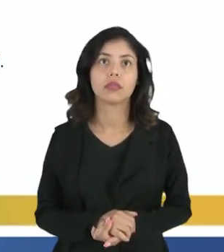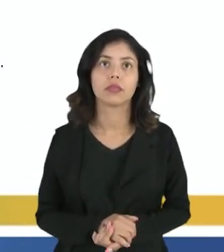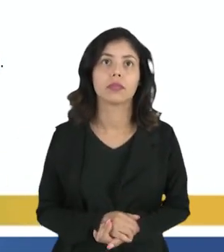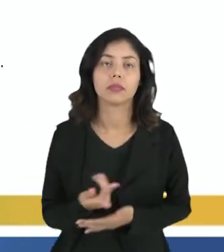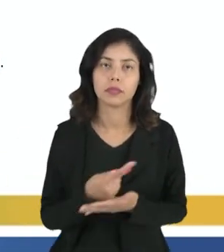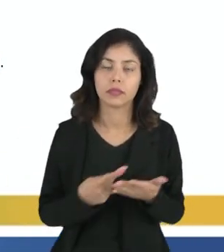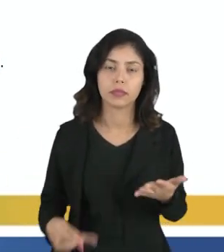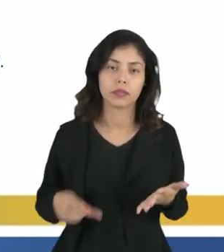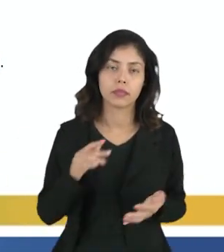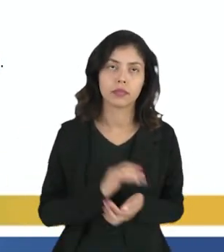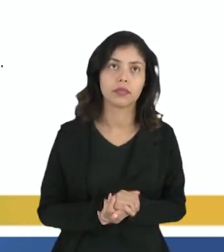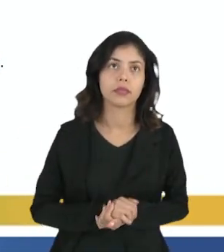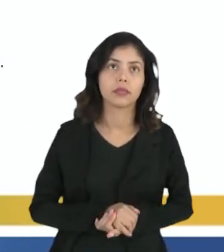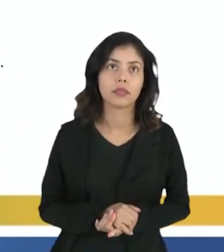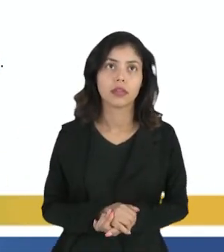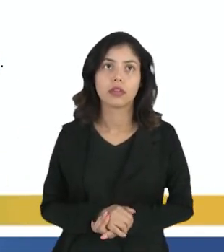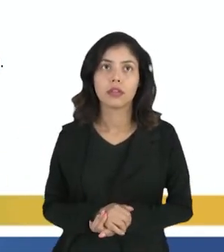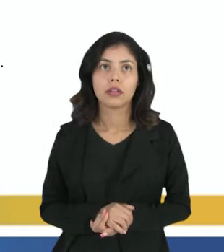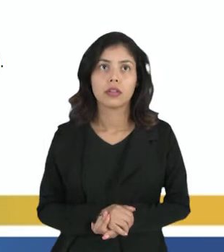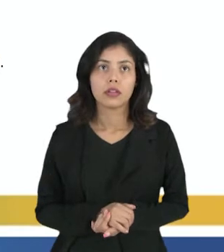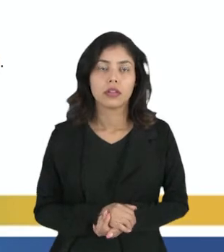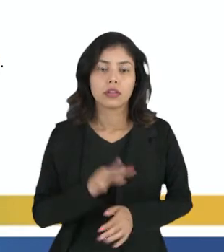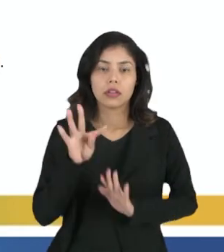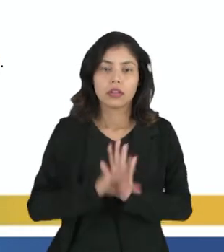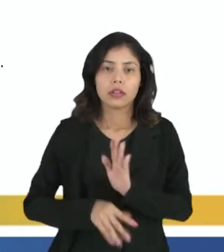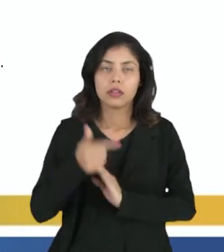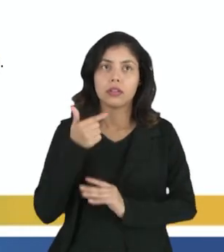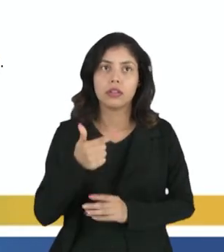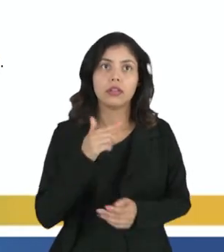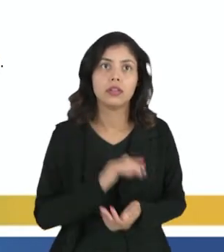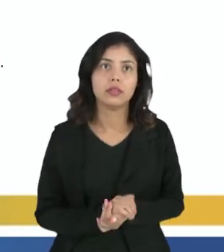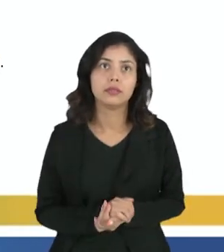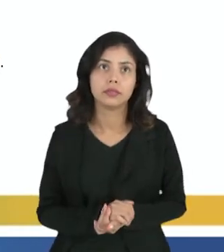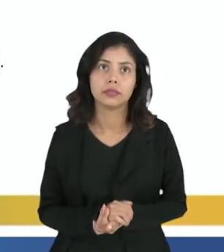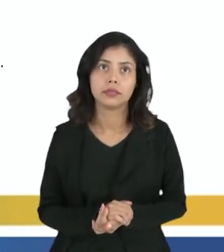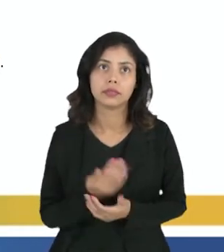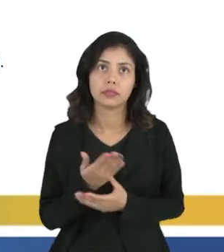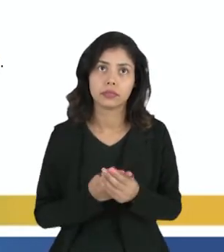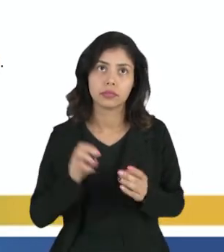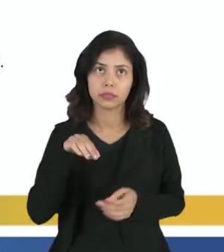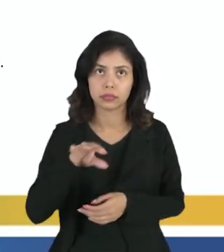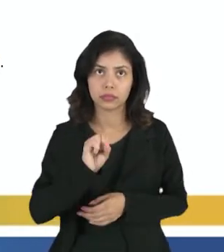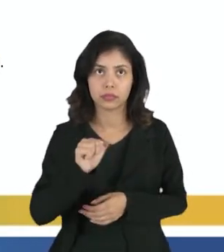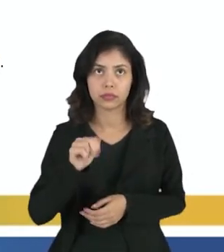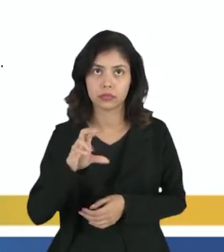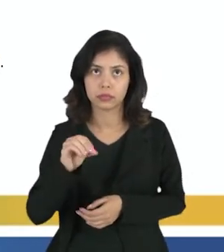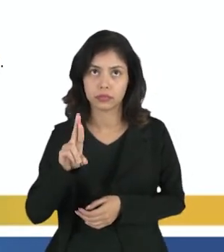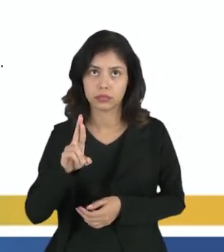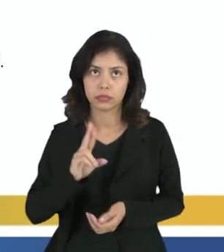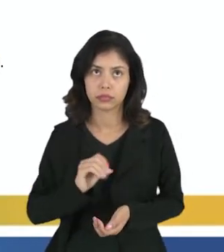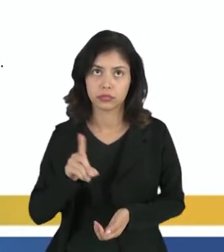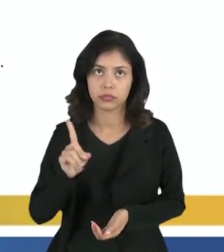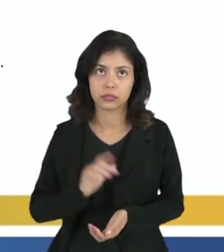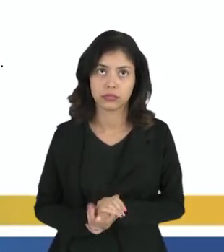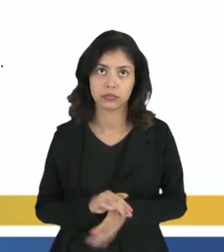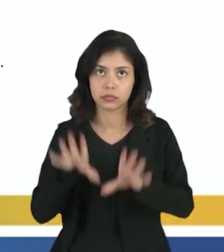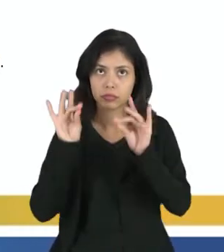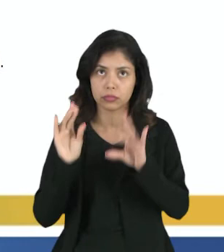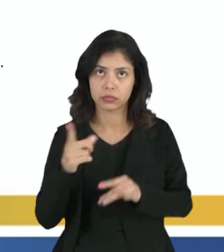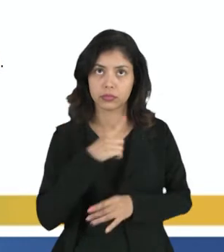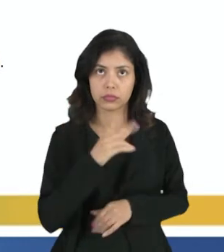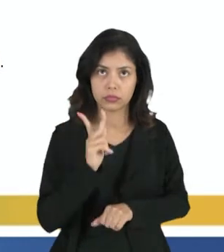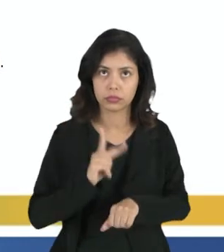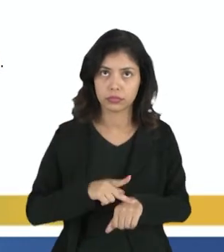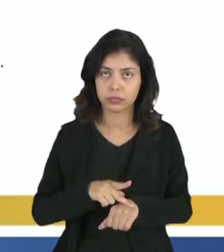do poema do Carlos Drummond de Andrade. Texto 2. As lavadeiras de Mossoró,